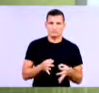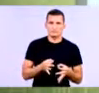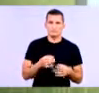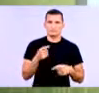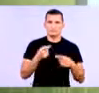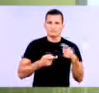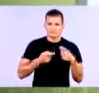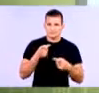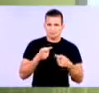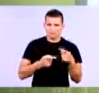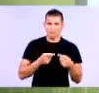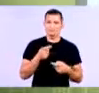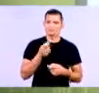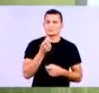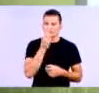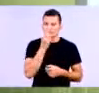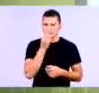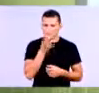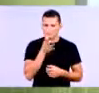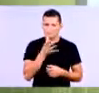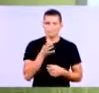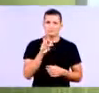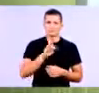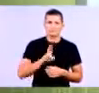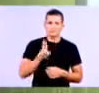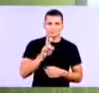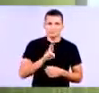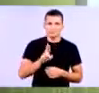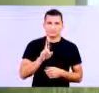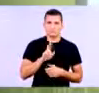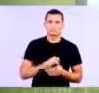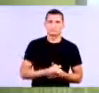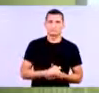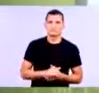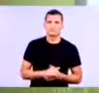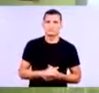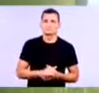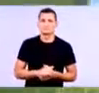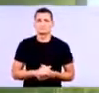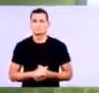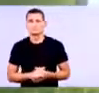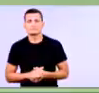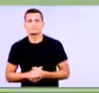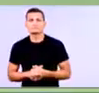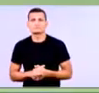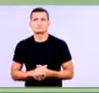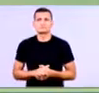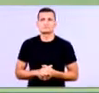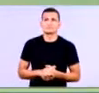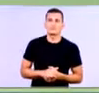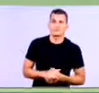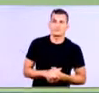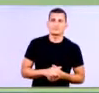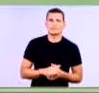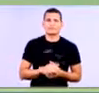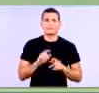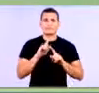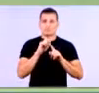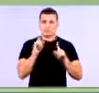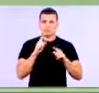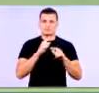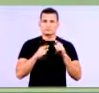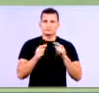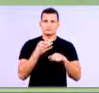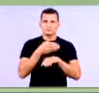então a política foi corretamente aplicada neste caso. E aí, por último, não restringir os acessos